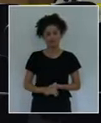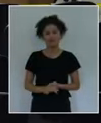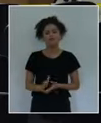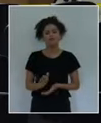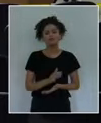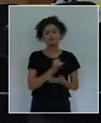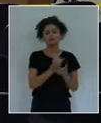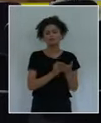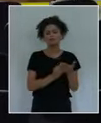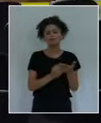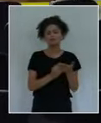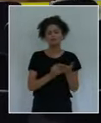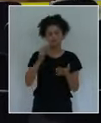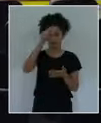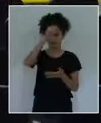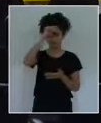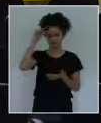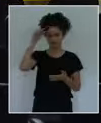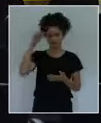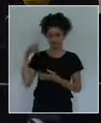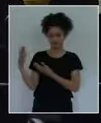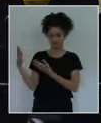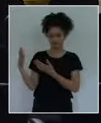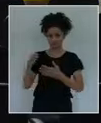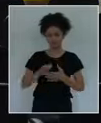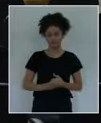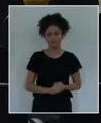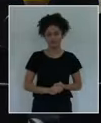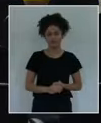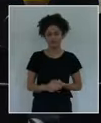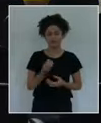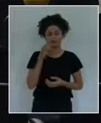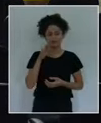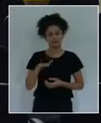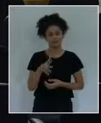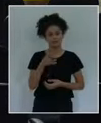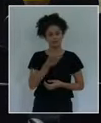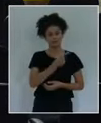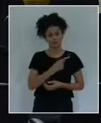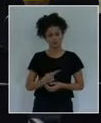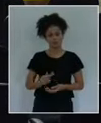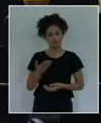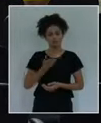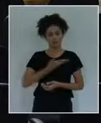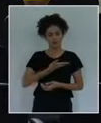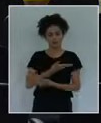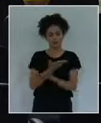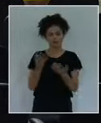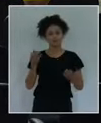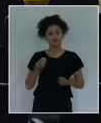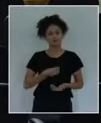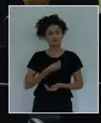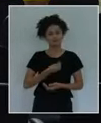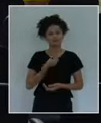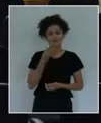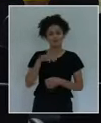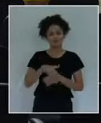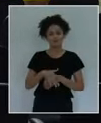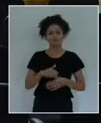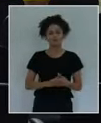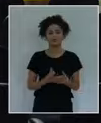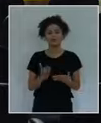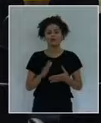Escrito José Osório. Boa tarde, presidente, colegas, pessoas presentes, boa noite. Cícero, realmente,